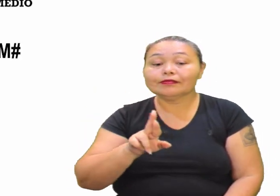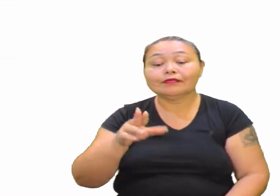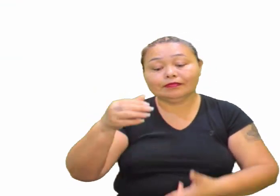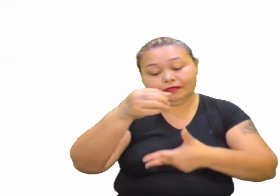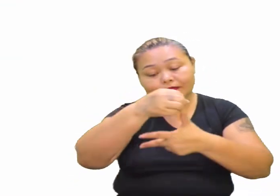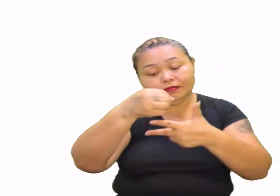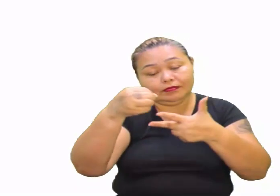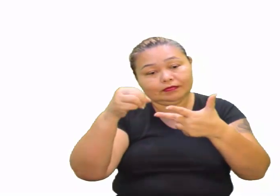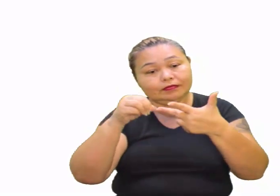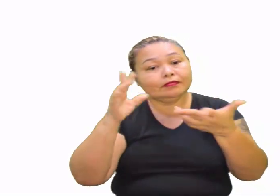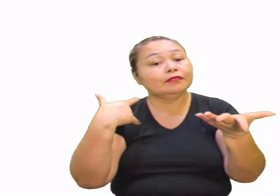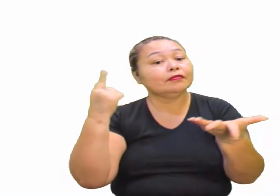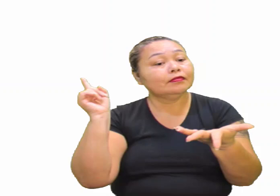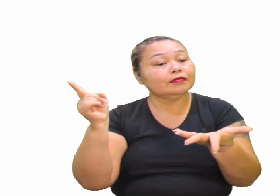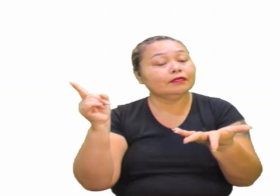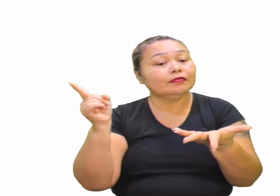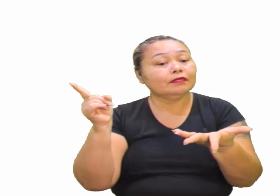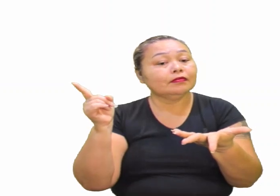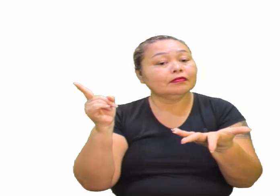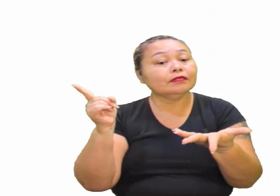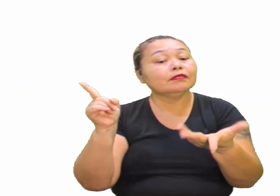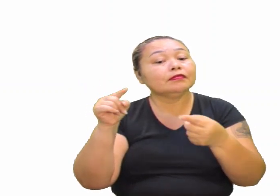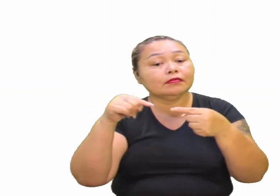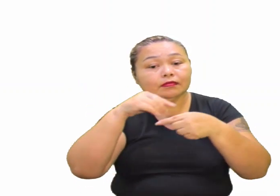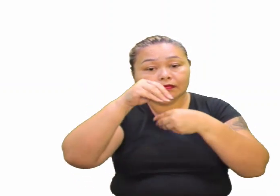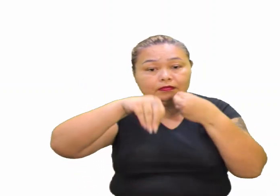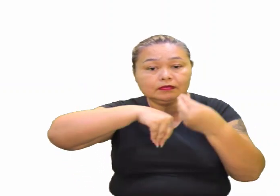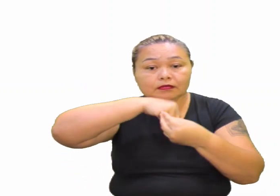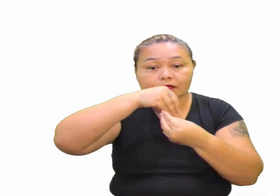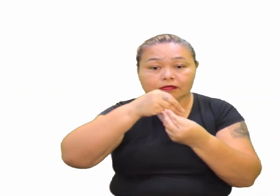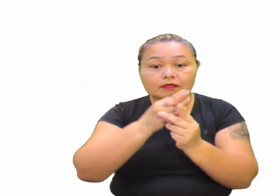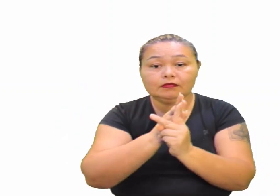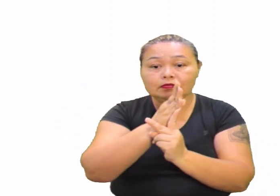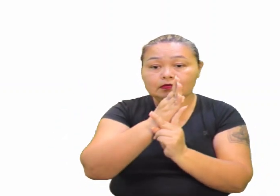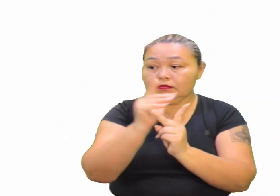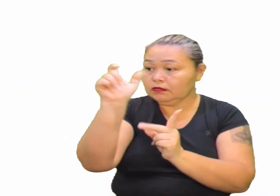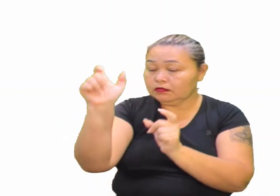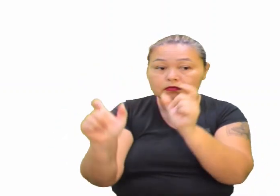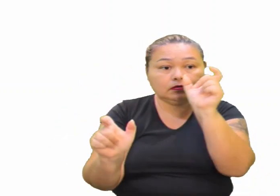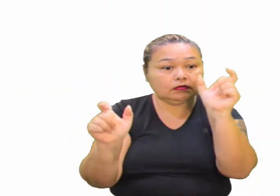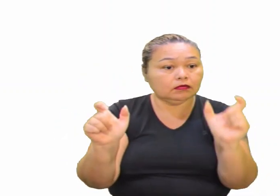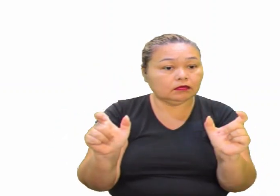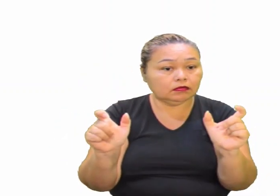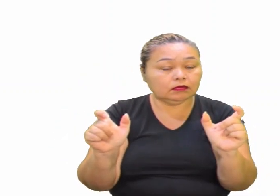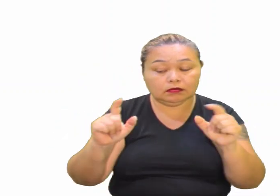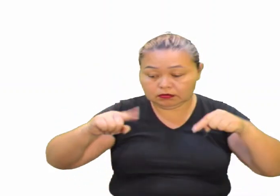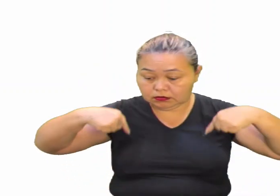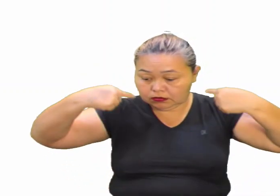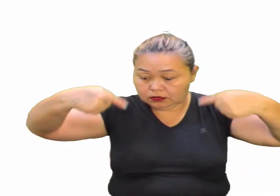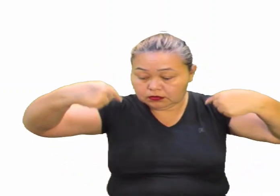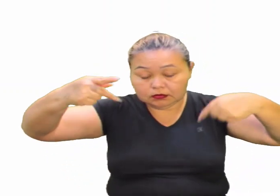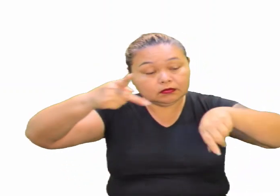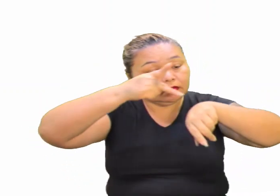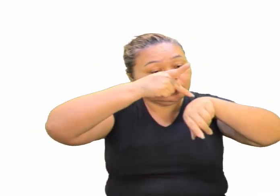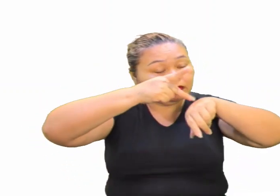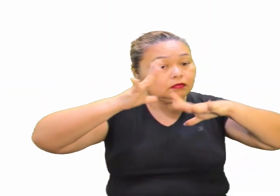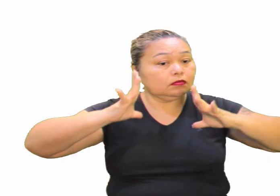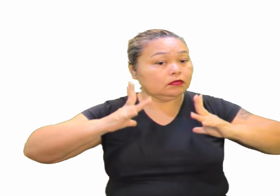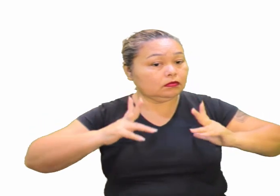uma atividade para o nosso Enem. Considere o cruzamento parental entre dois indivíduos de linhagens puras e